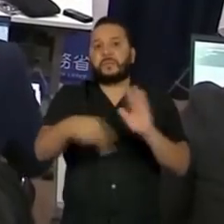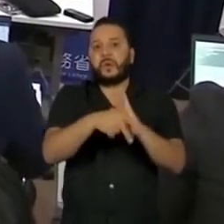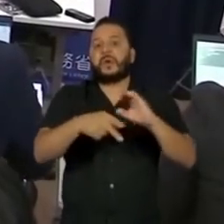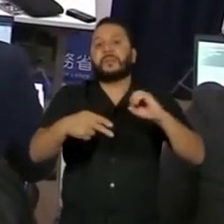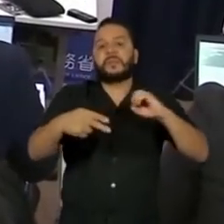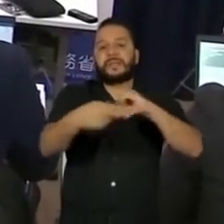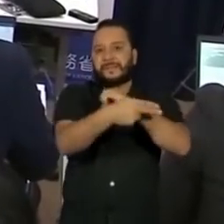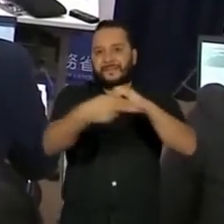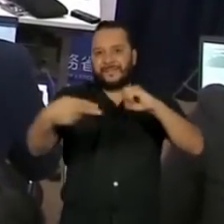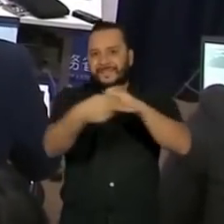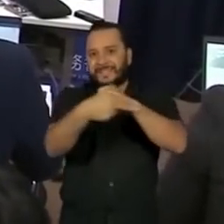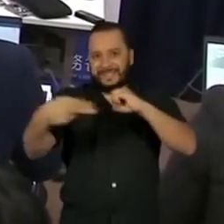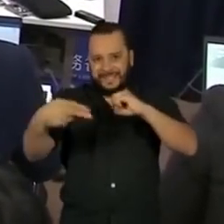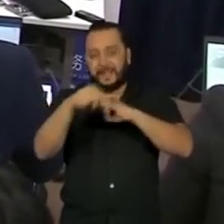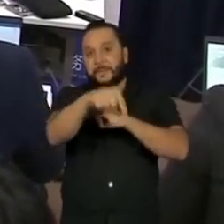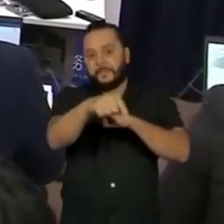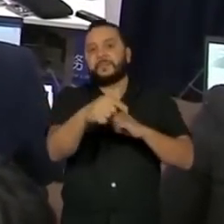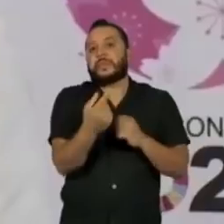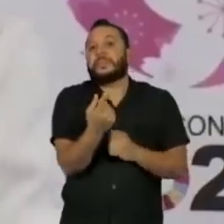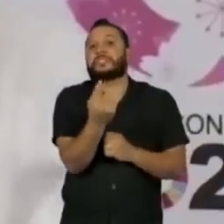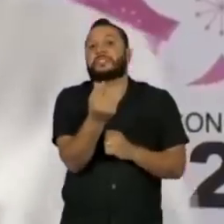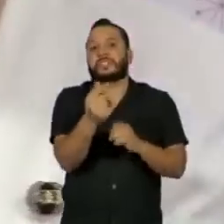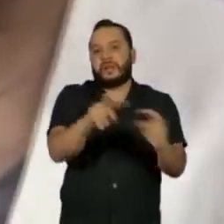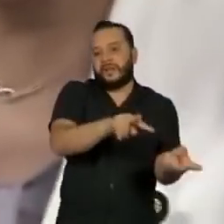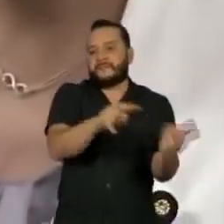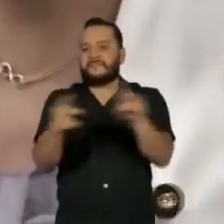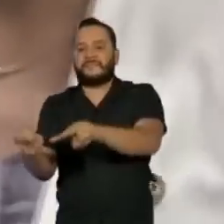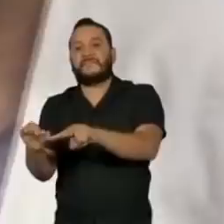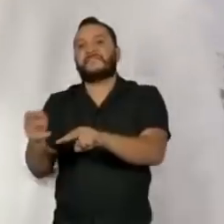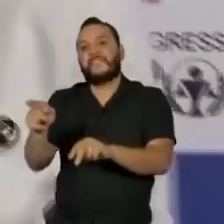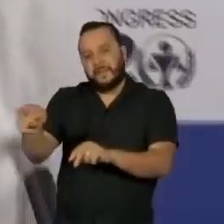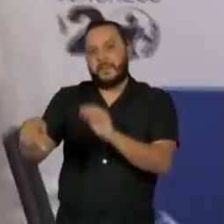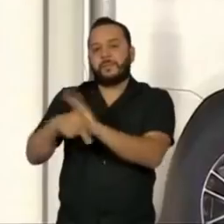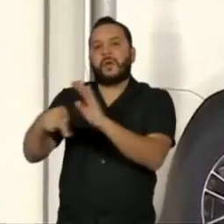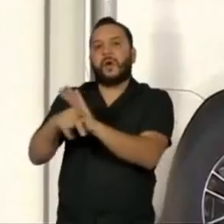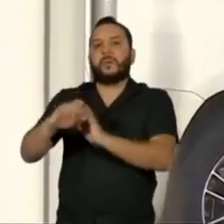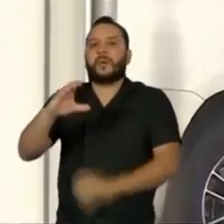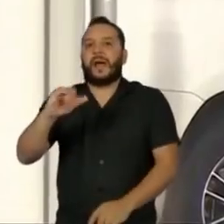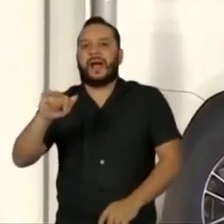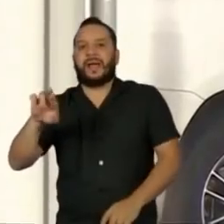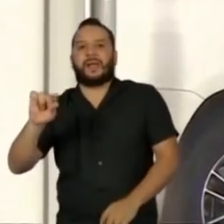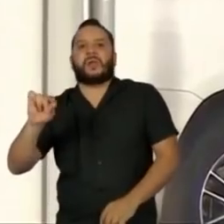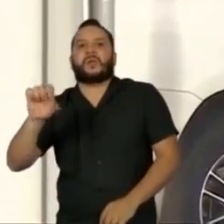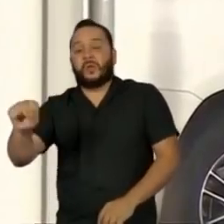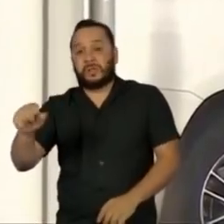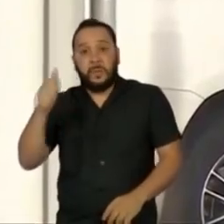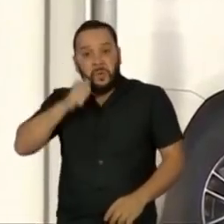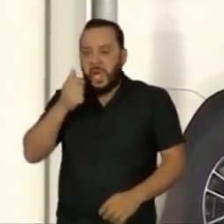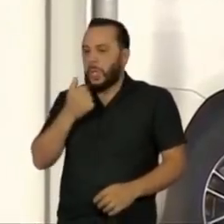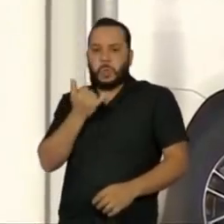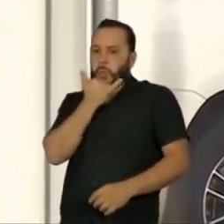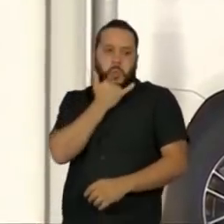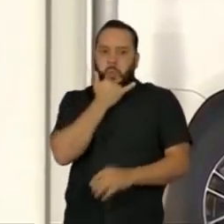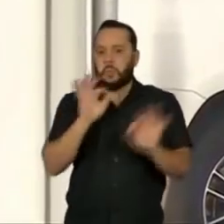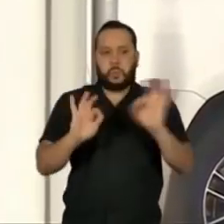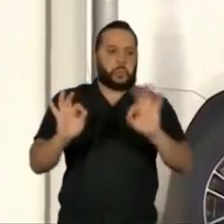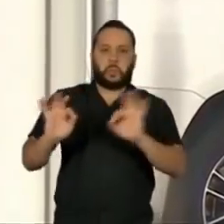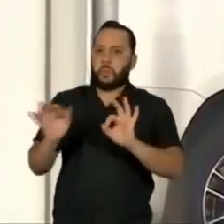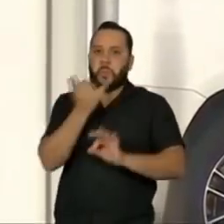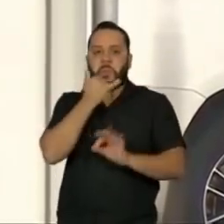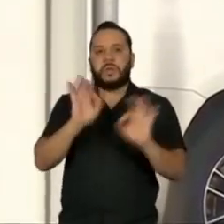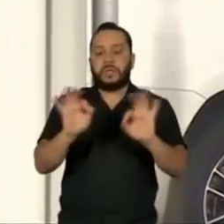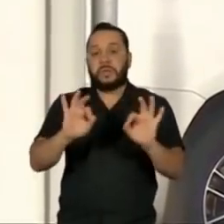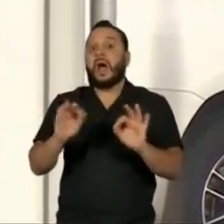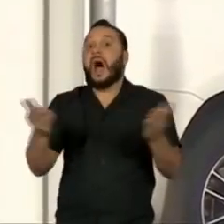Motors, parte deles transferida para uma conta pessoal de Carlos Ghosn. O Ministério da Justiça japonês estuda as leis